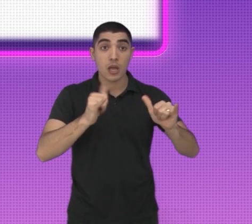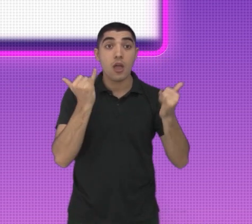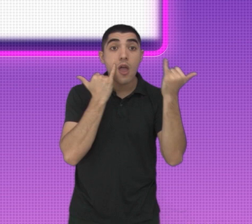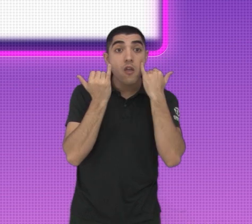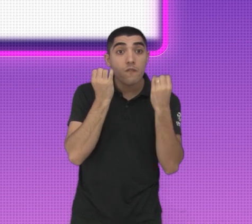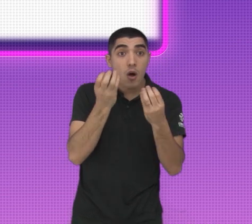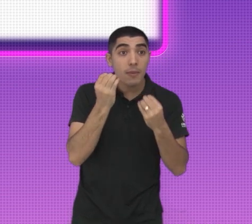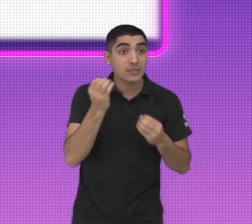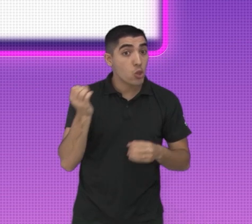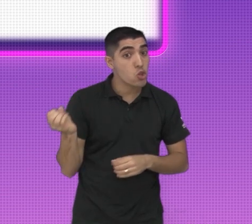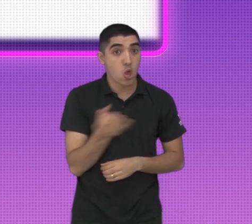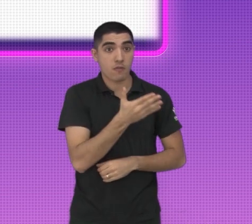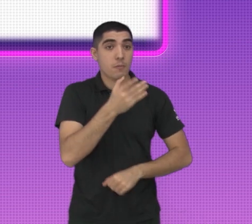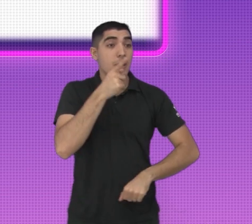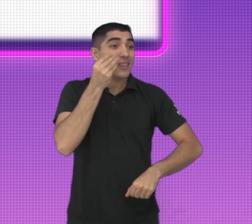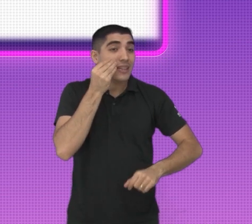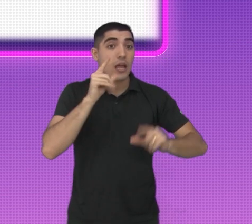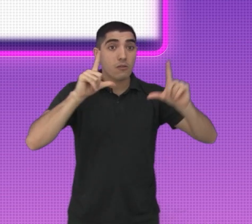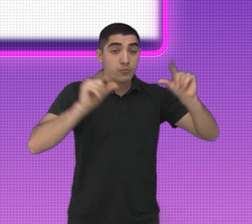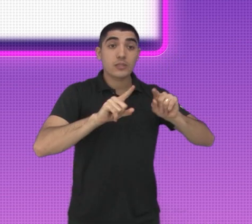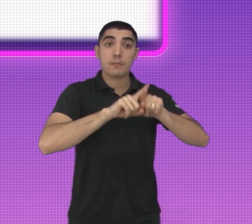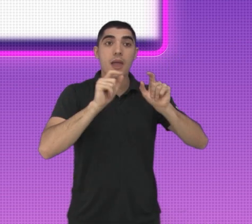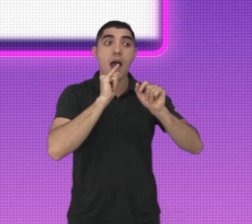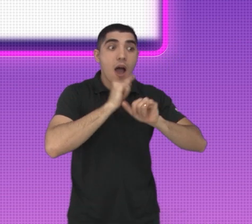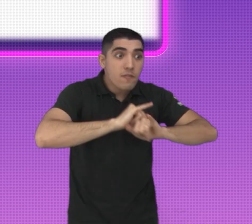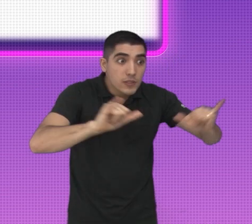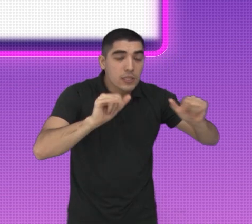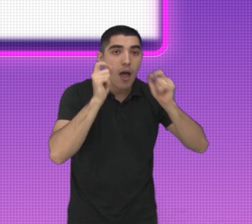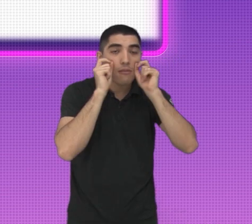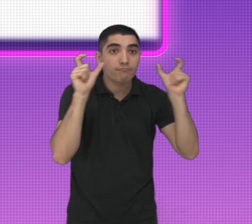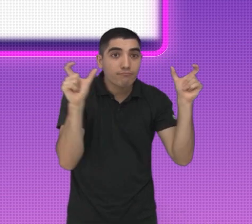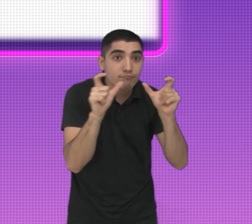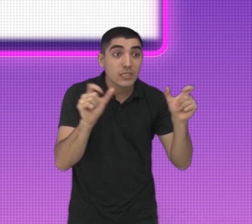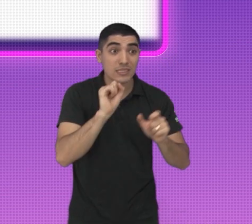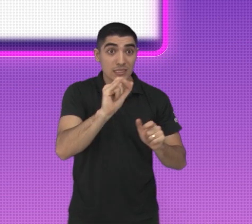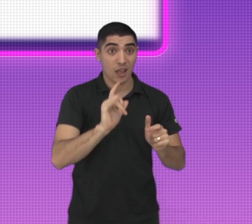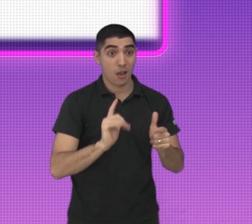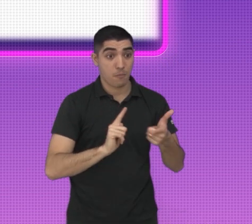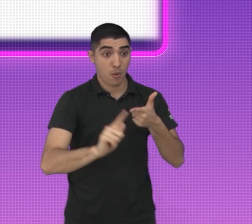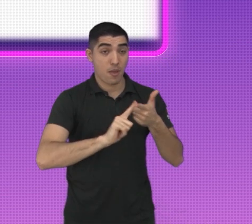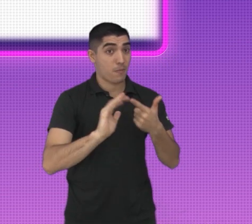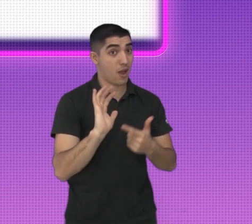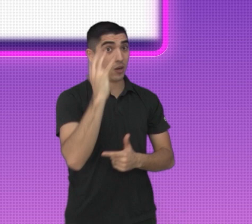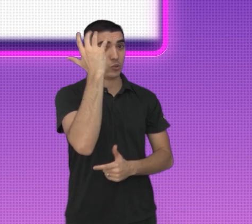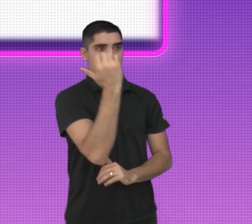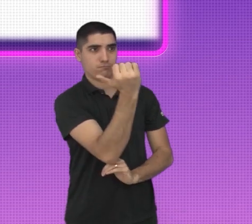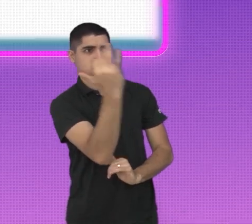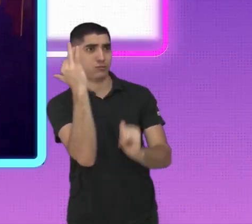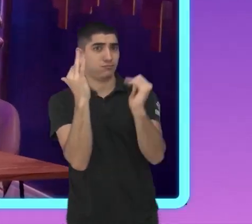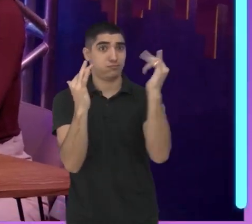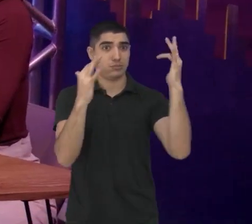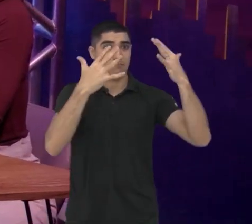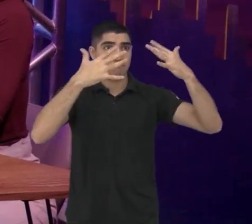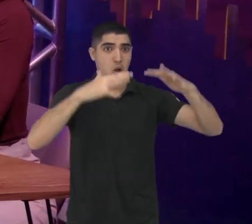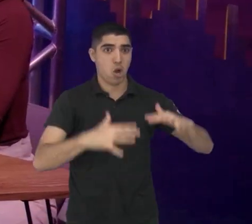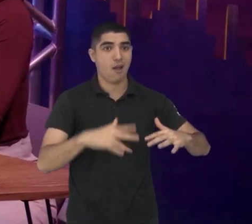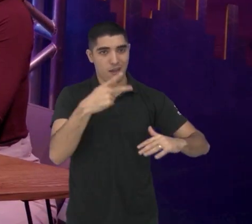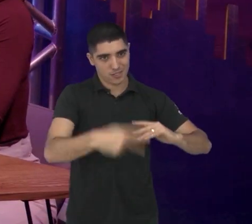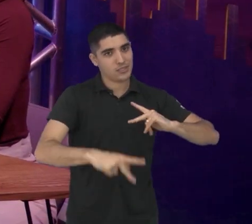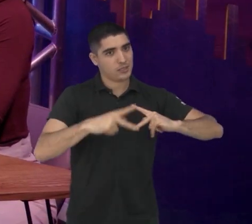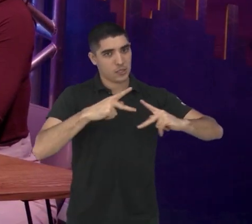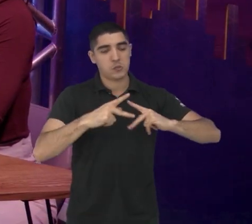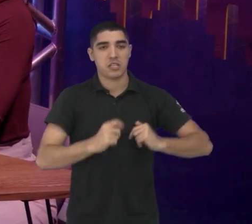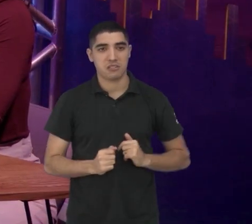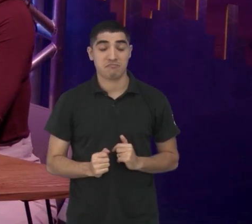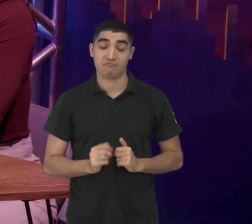informações atualizadas para prevenção, redução, alerta e resposta em situações de desastre em todo o município aqui de São José